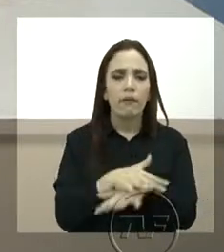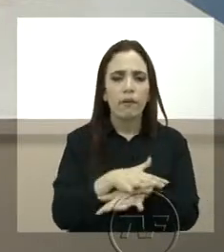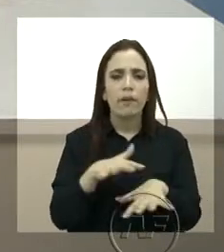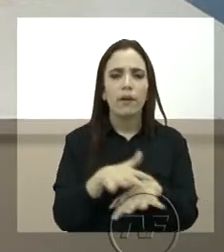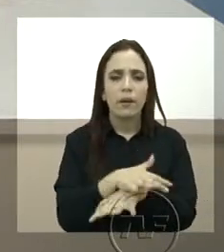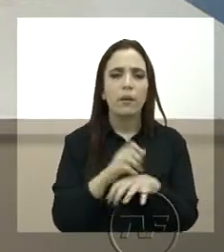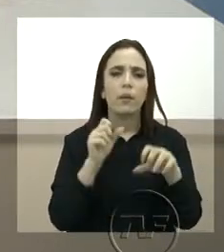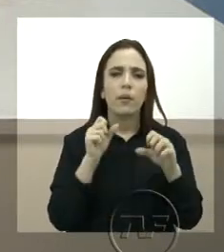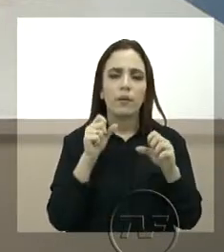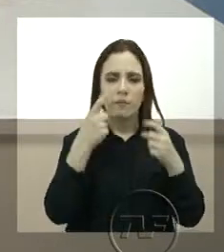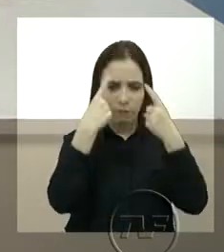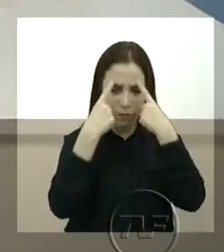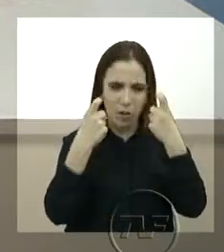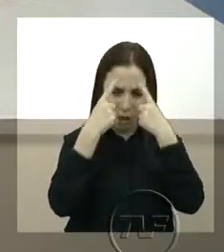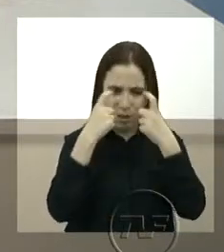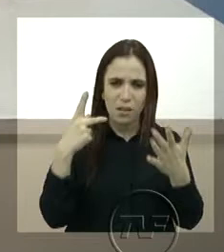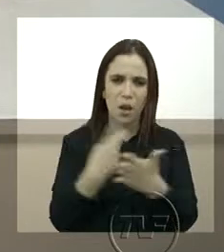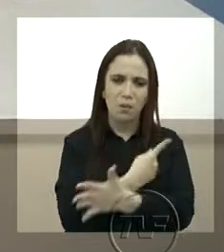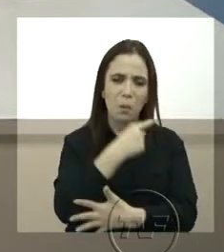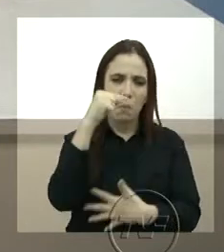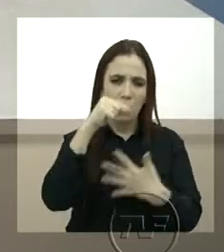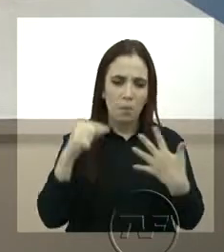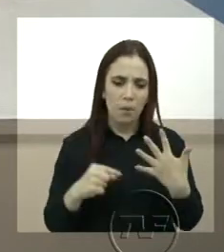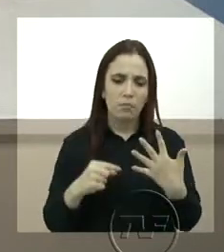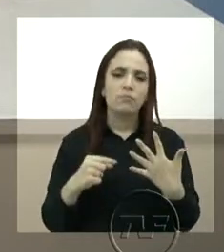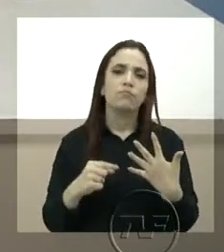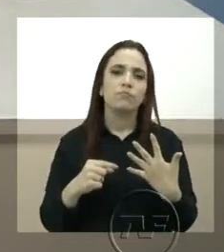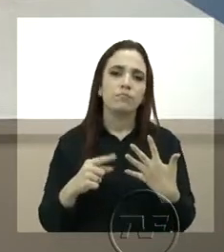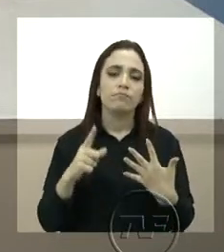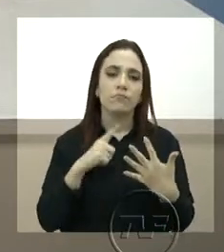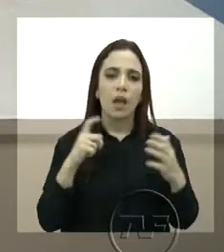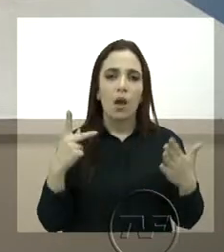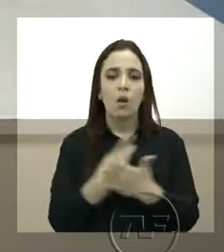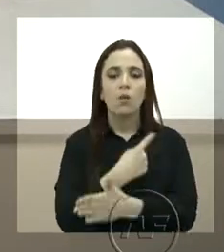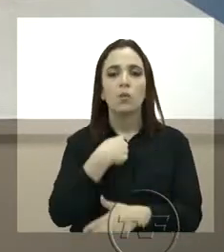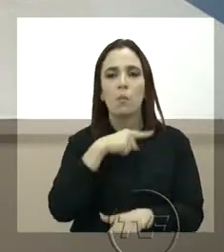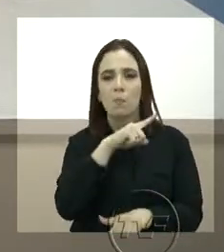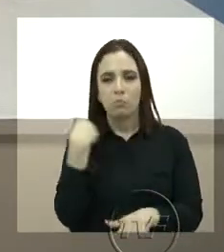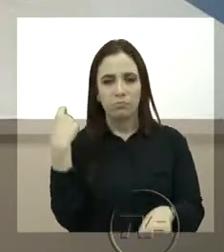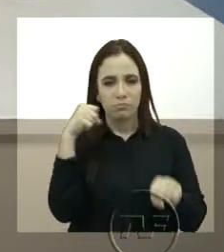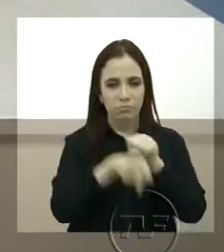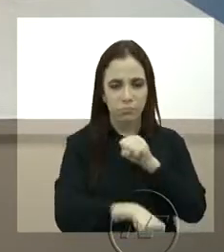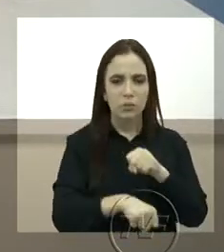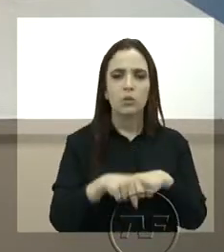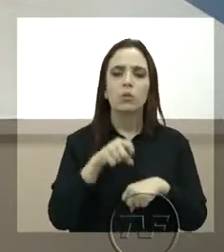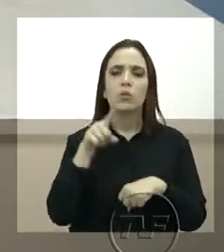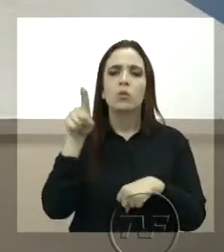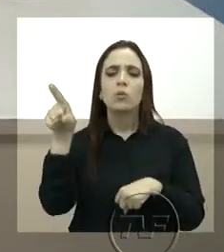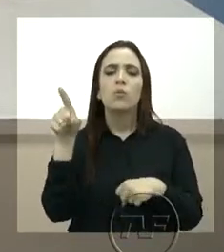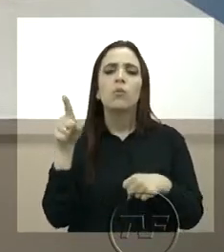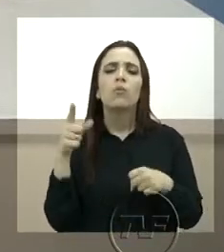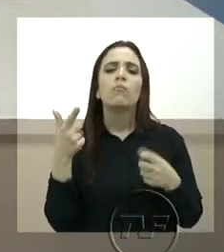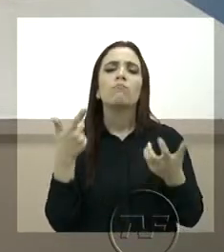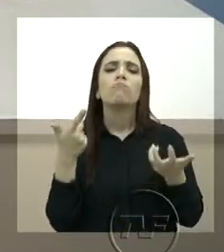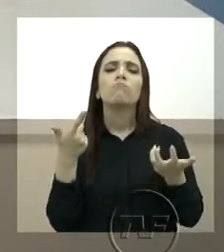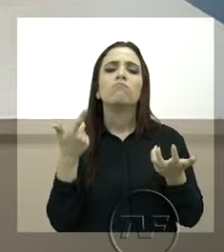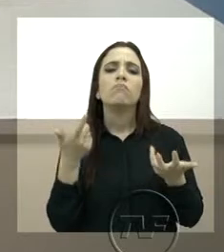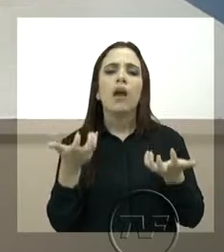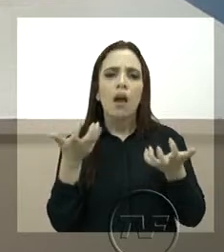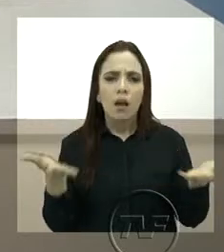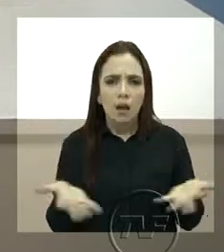sequência de violência que às vezes acaba levando à morte. E o senhor estimula para que